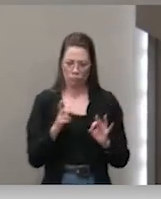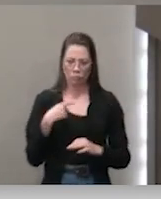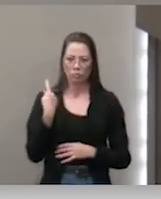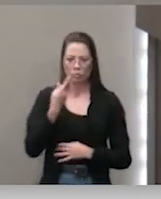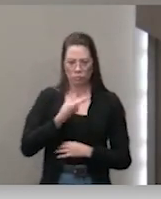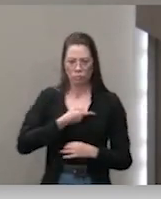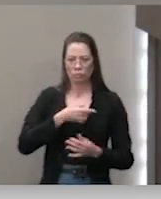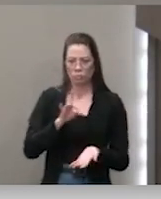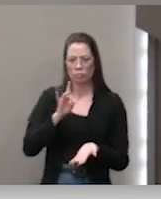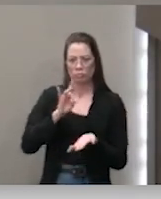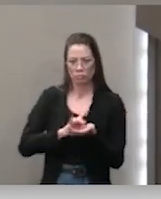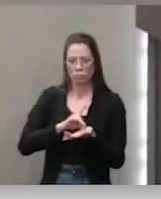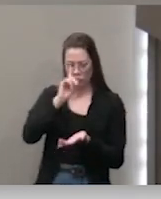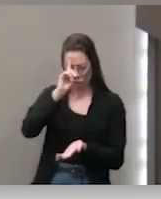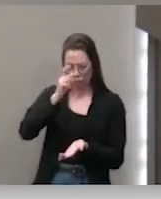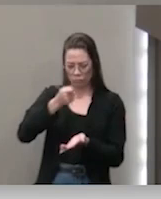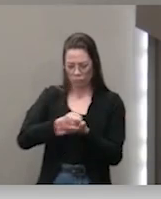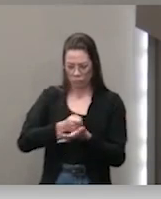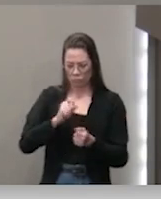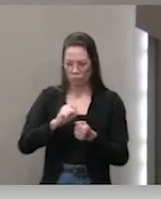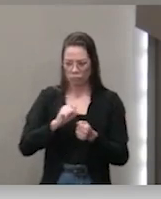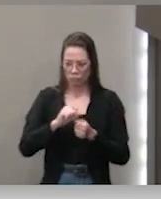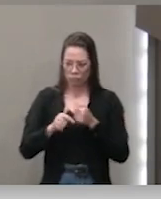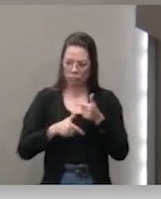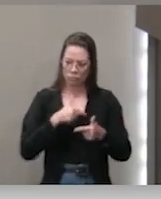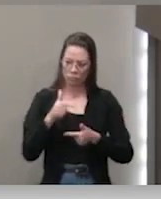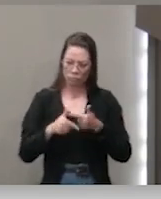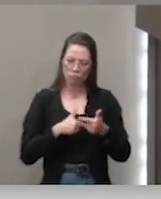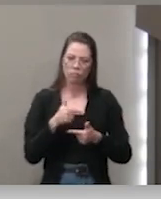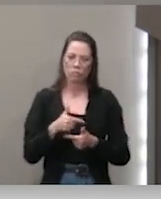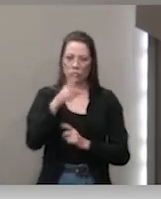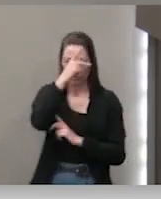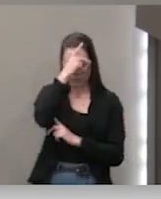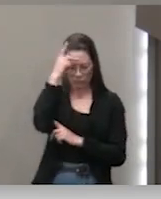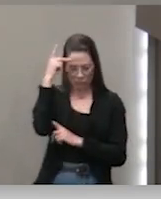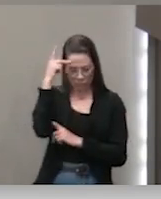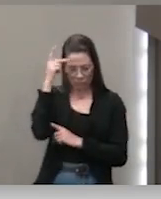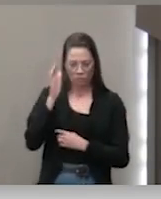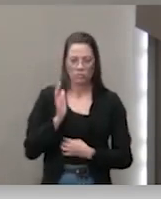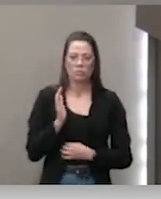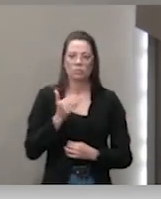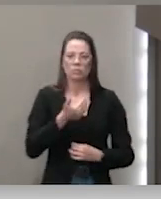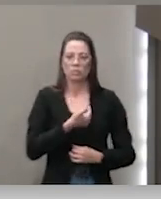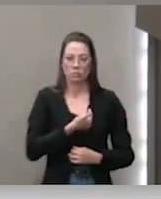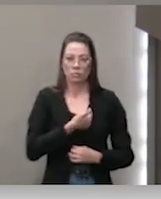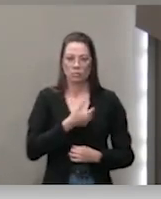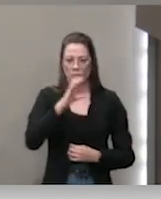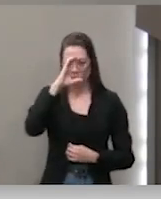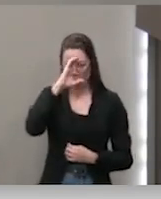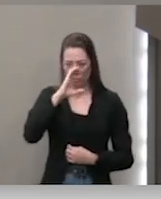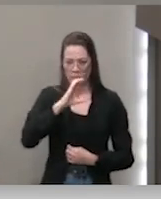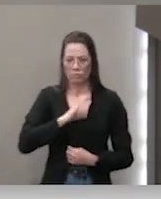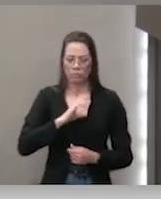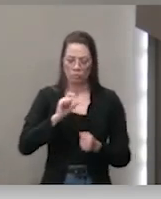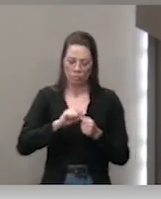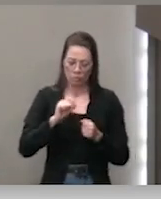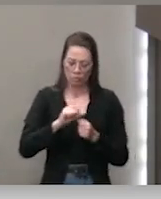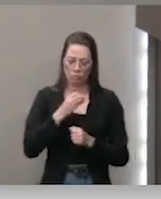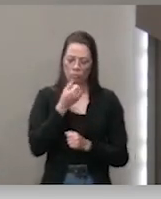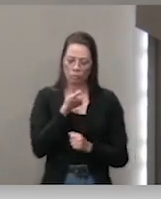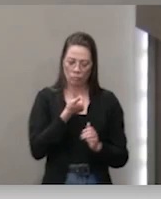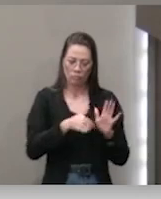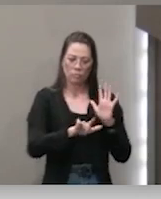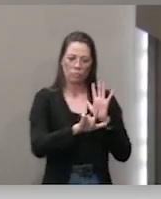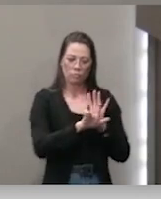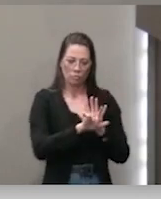estamos aqui realmente para cobrar, para fazer o nosso trabalho, cobrar das pessoas, cobrar dos nossos cidadãos aqui que façam boas leis,